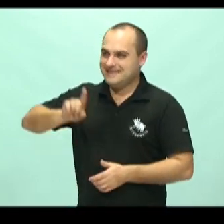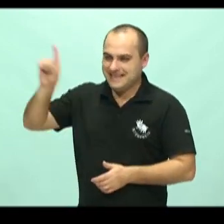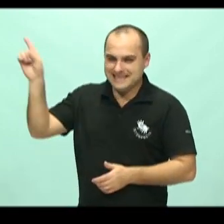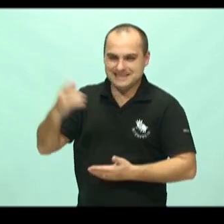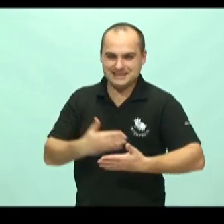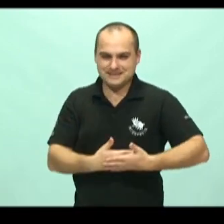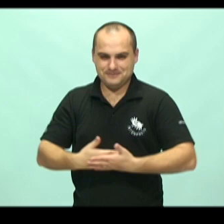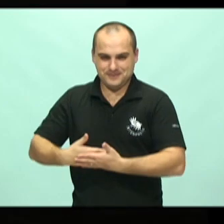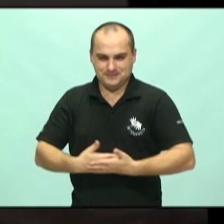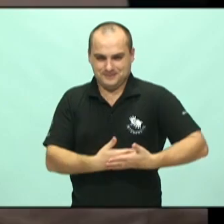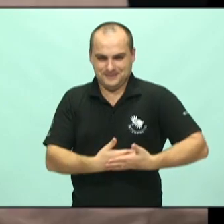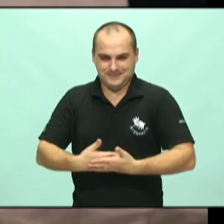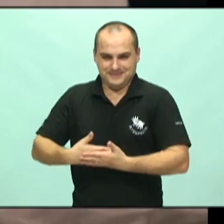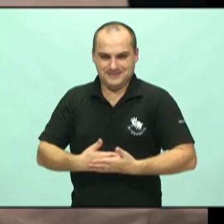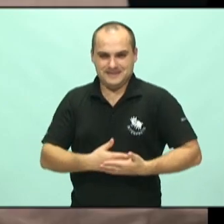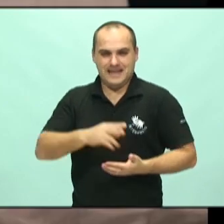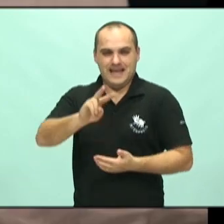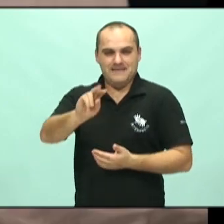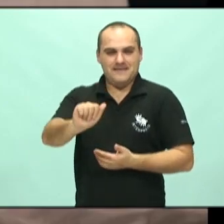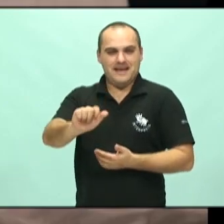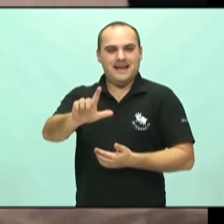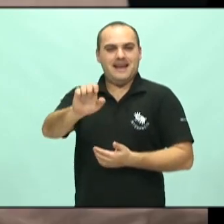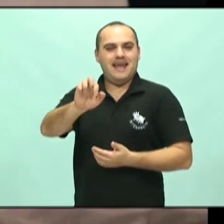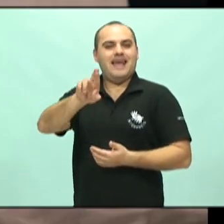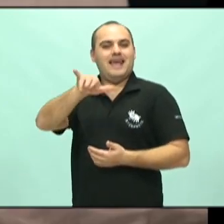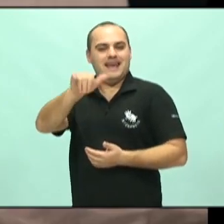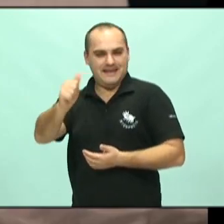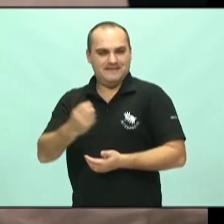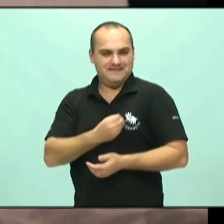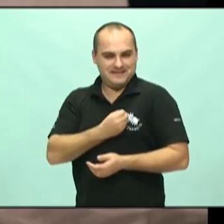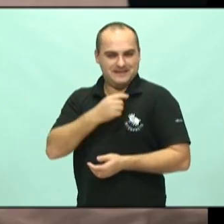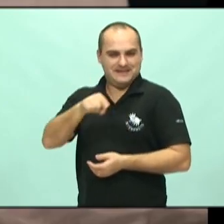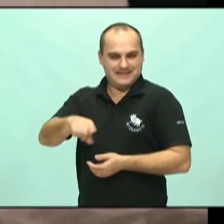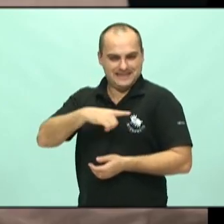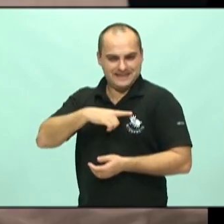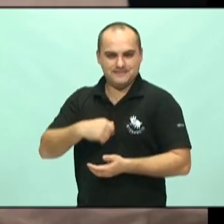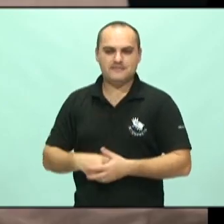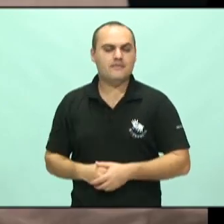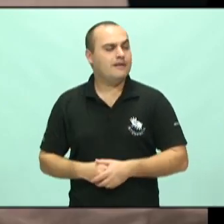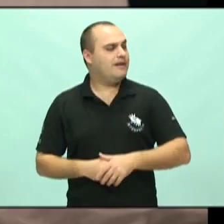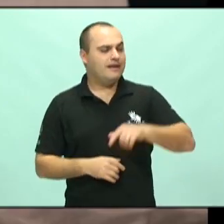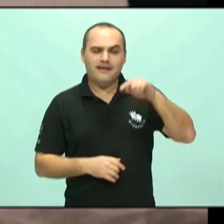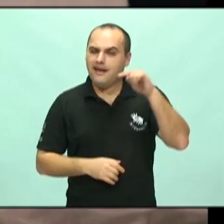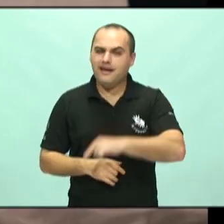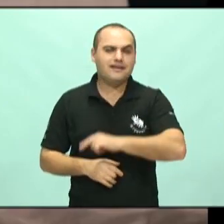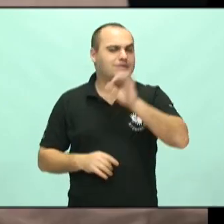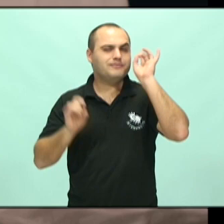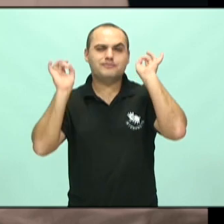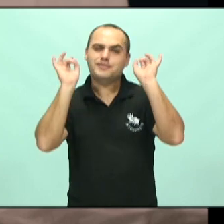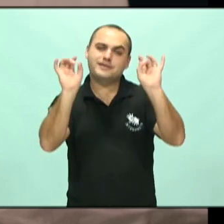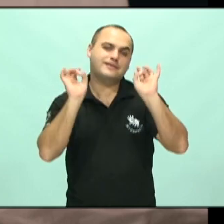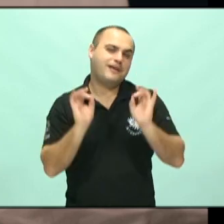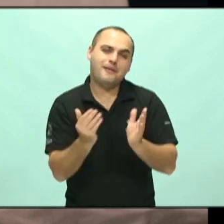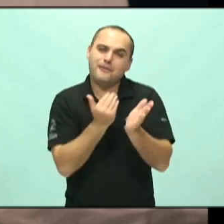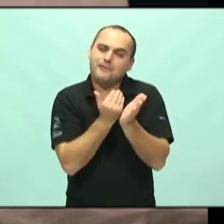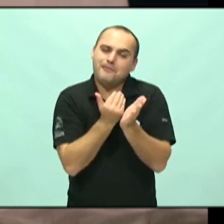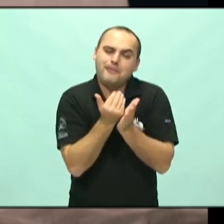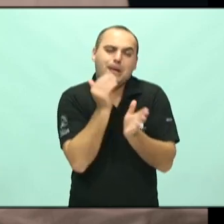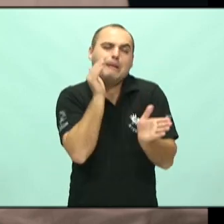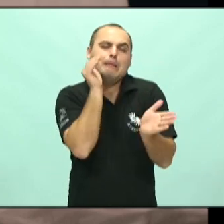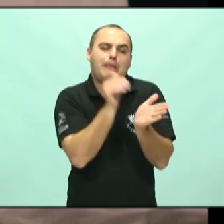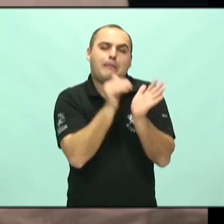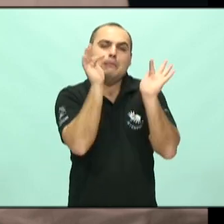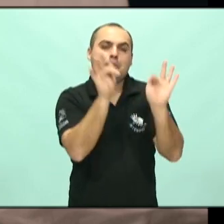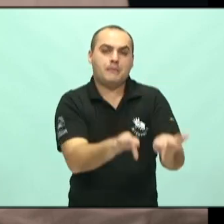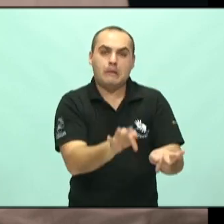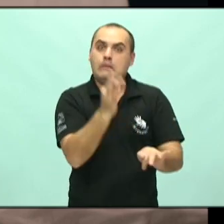Valéria está em cena, o Bolsa Valéria não estava. Esse espetáculo é lindo do começo ao fim. Esse foi um trabalho que a gente fez uma pesquisa de